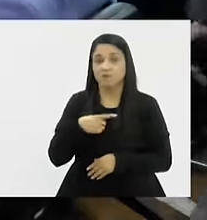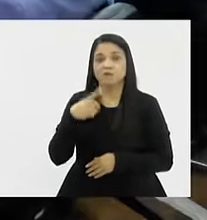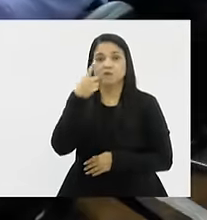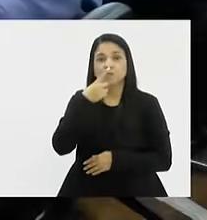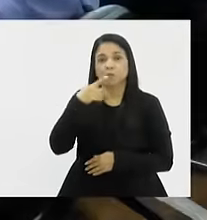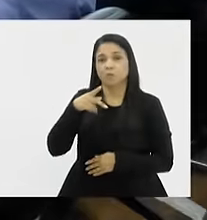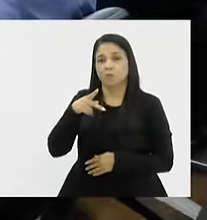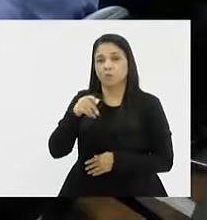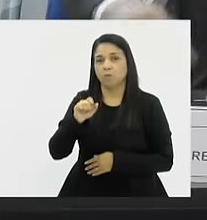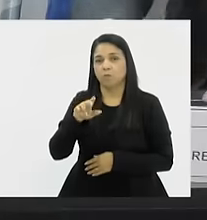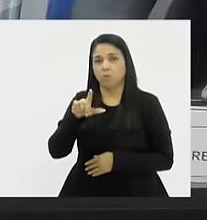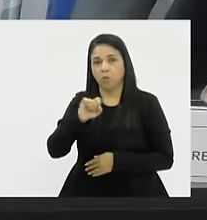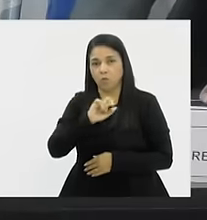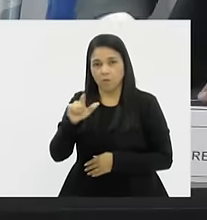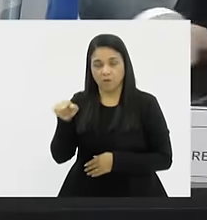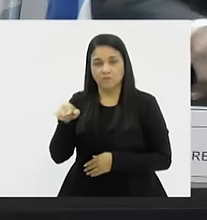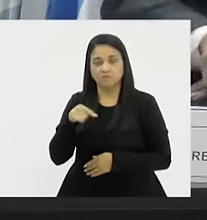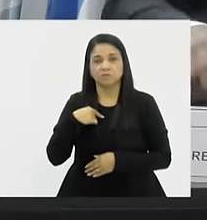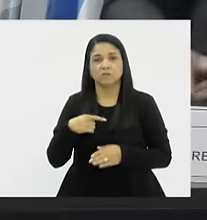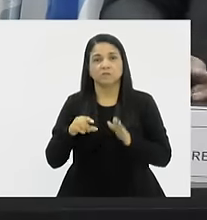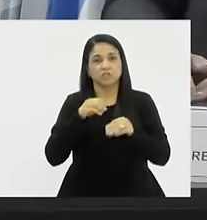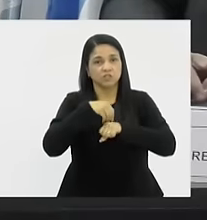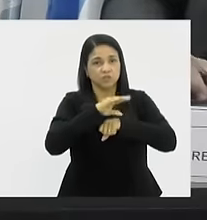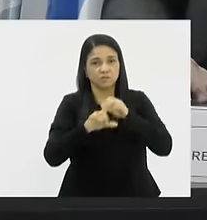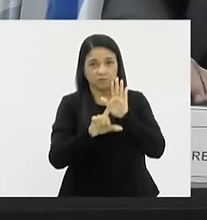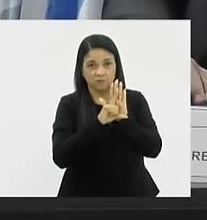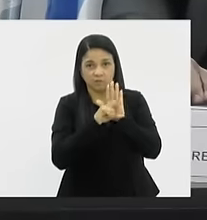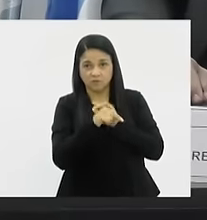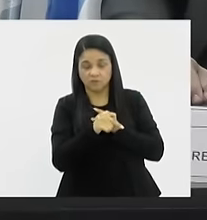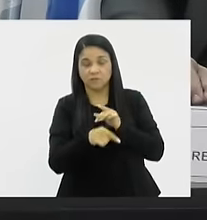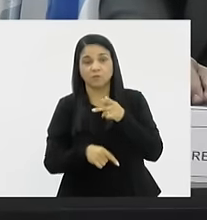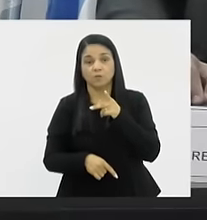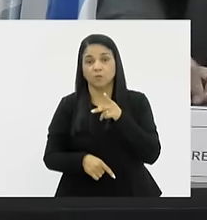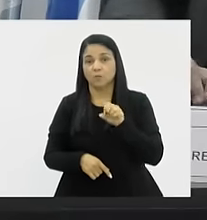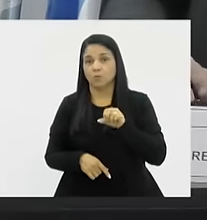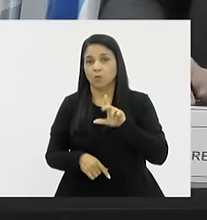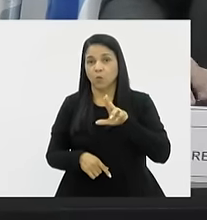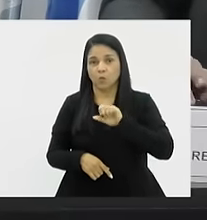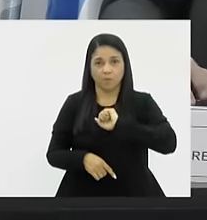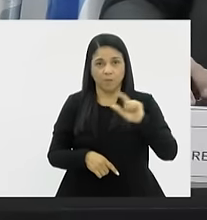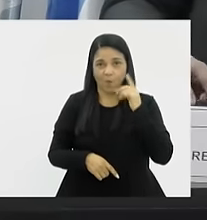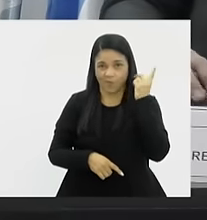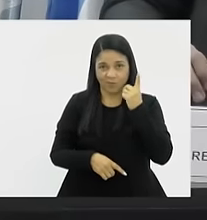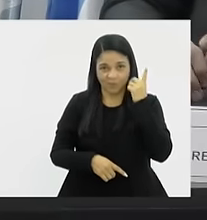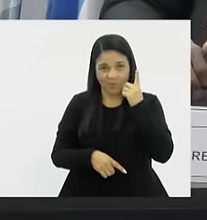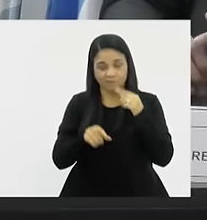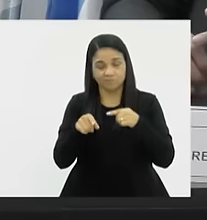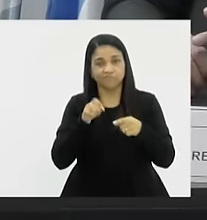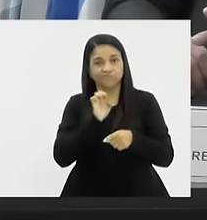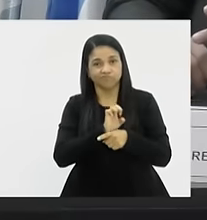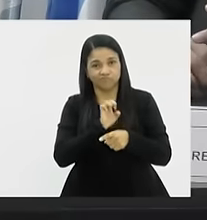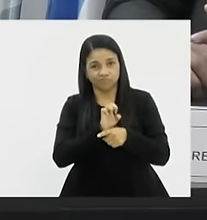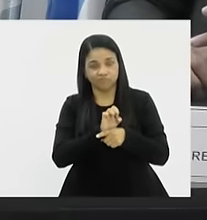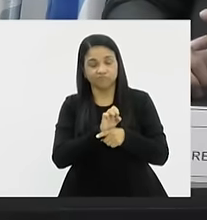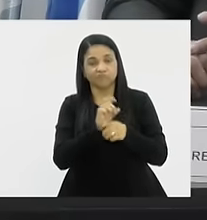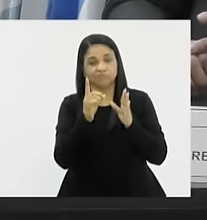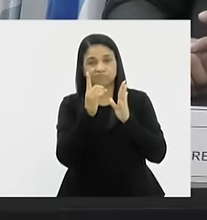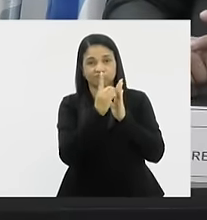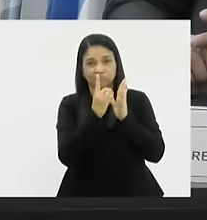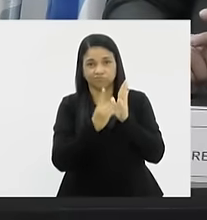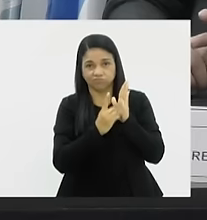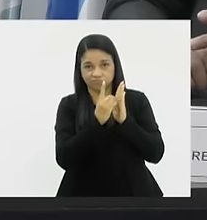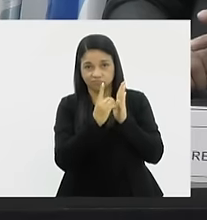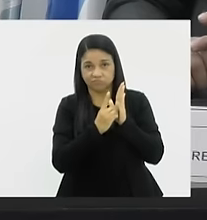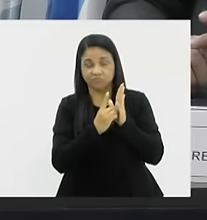uma indicação legislativa de Vossa Excelência, deputado Poubel, que o governo do Estado proceda à extinção do DETRO. O DETRO